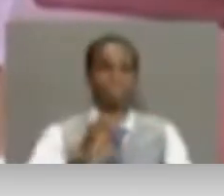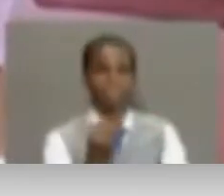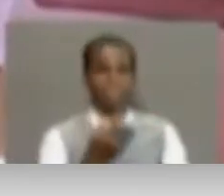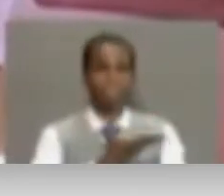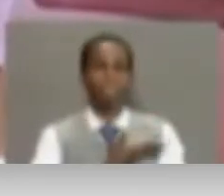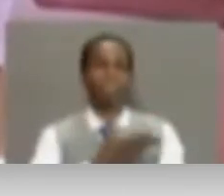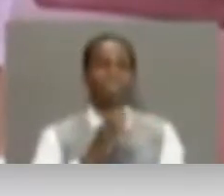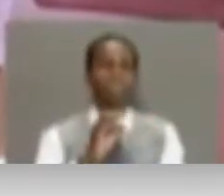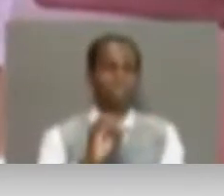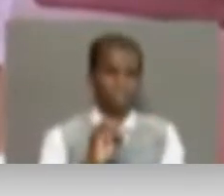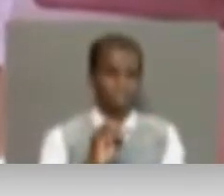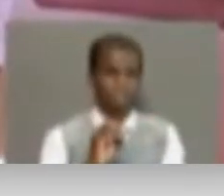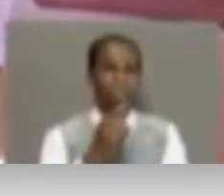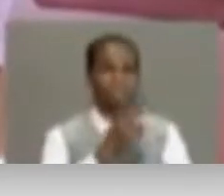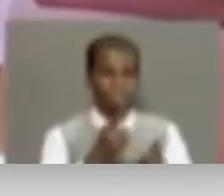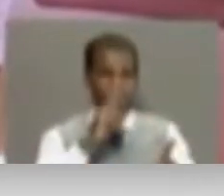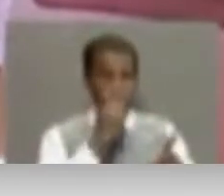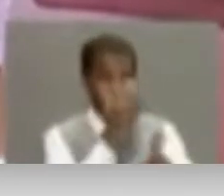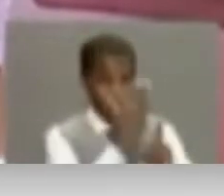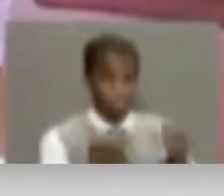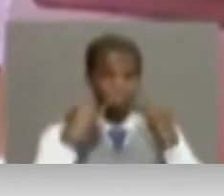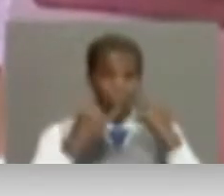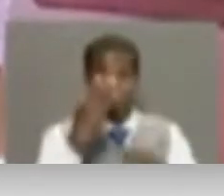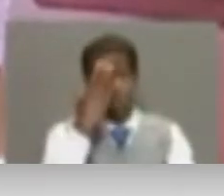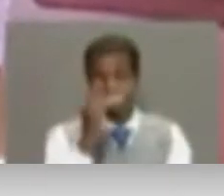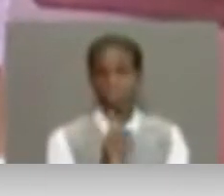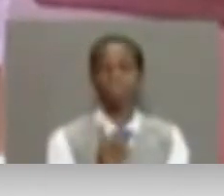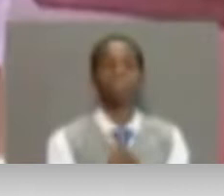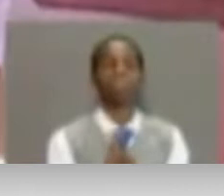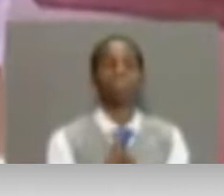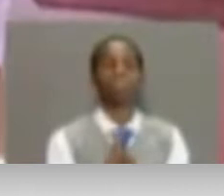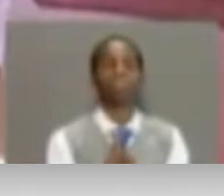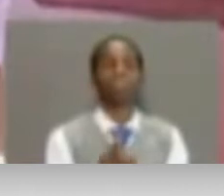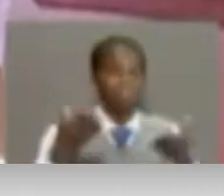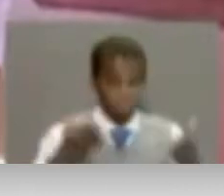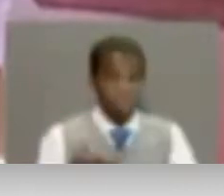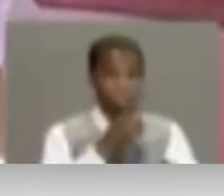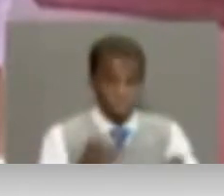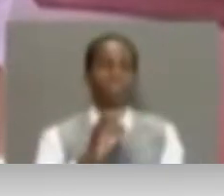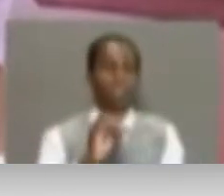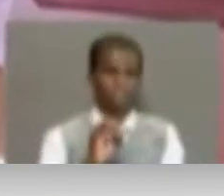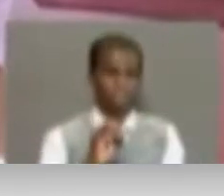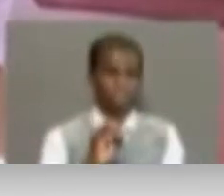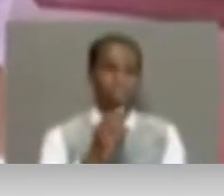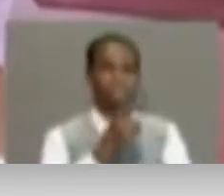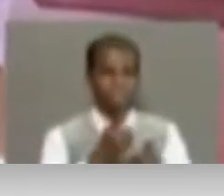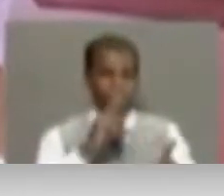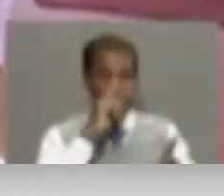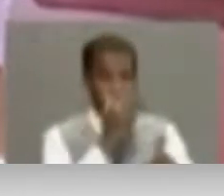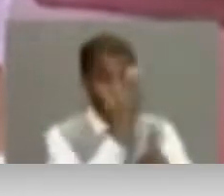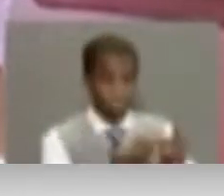homenagem, porque não é fácil, e não, eu sei disso, a meio de vários xins dizer não. Não é